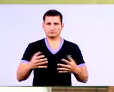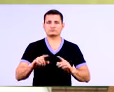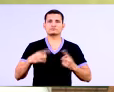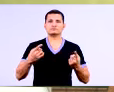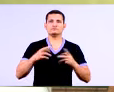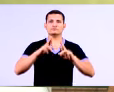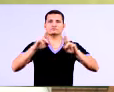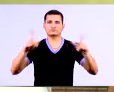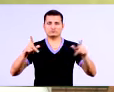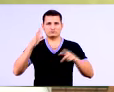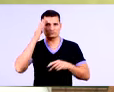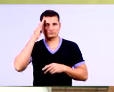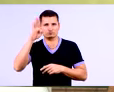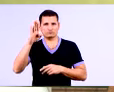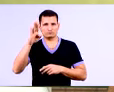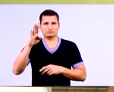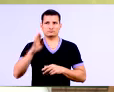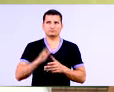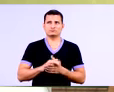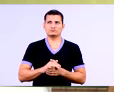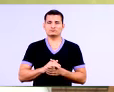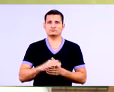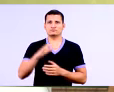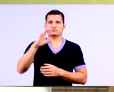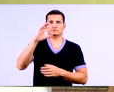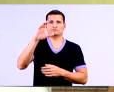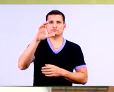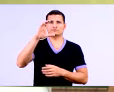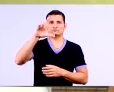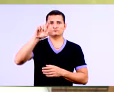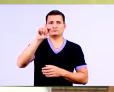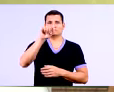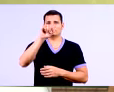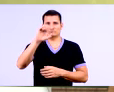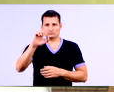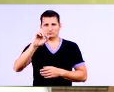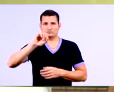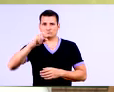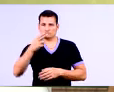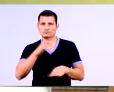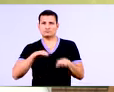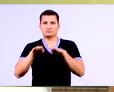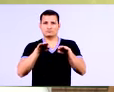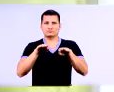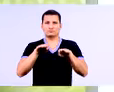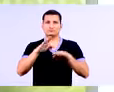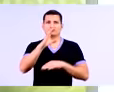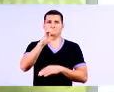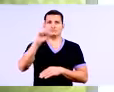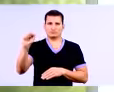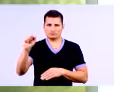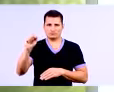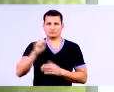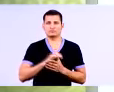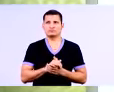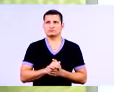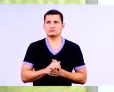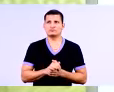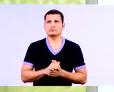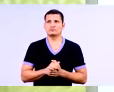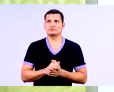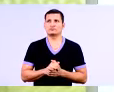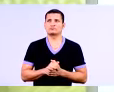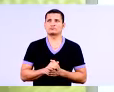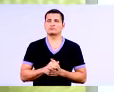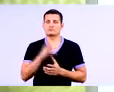que existe para declarar uma classe, um elemento identificado ou elemento padrão no CSS. Bom, isso nós